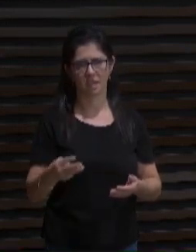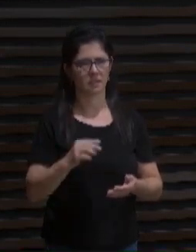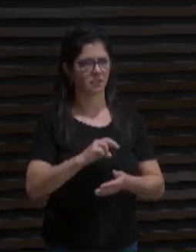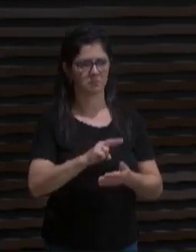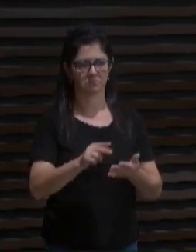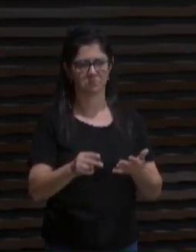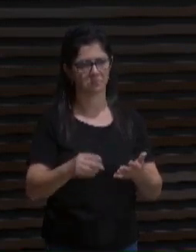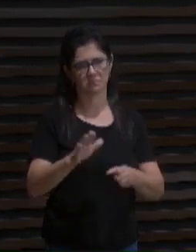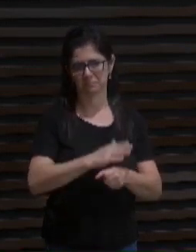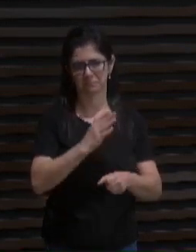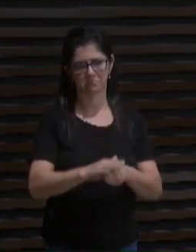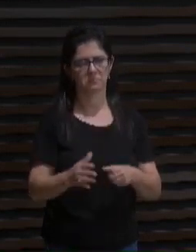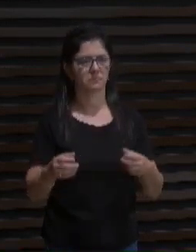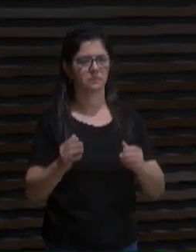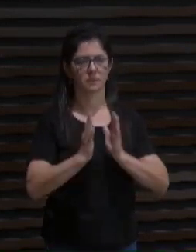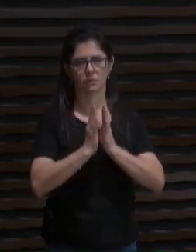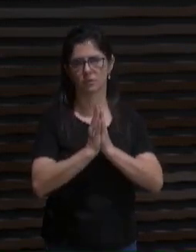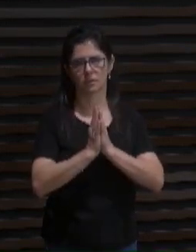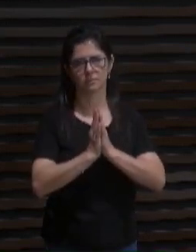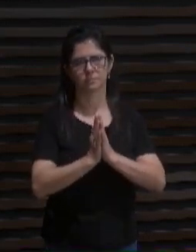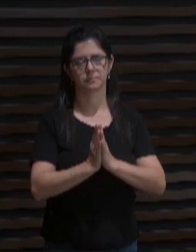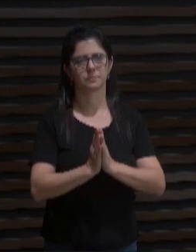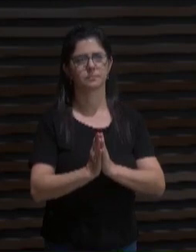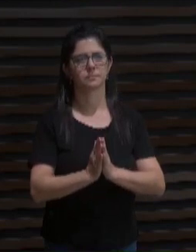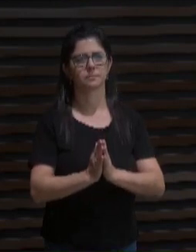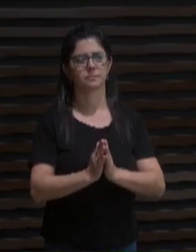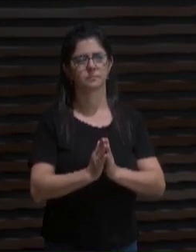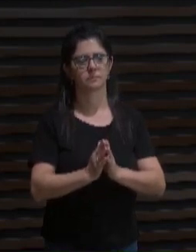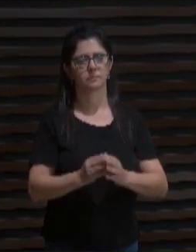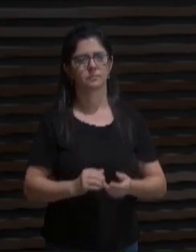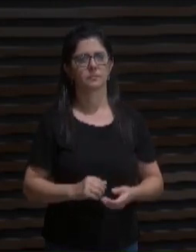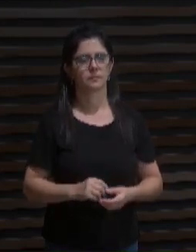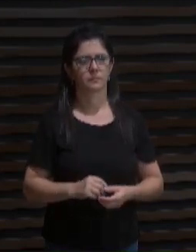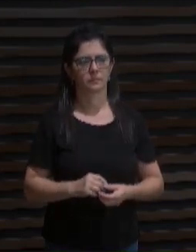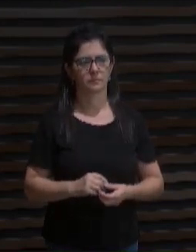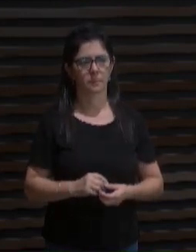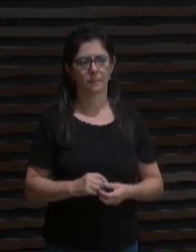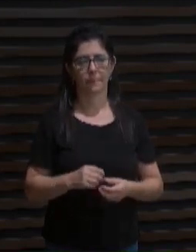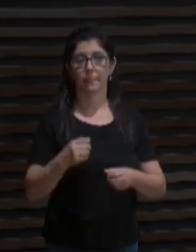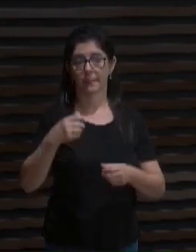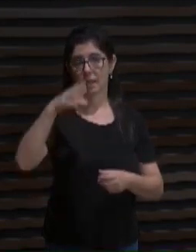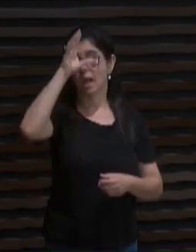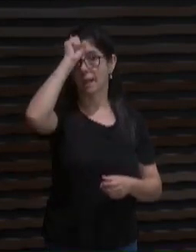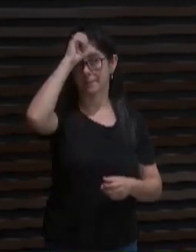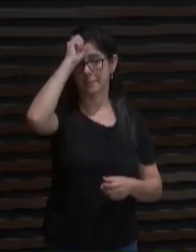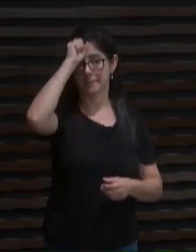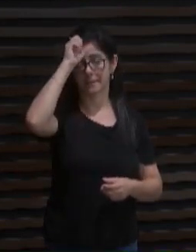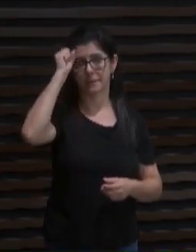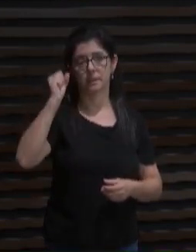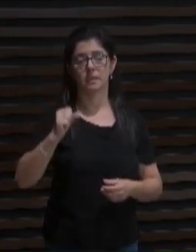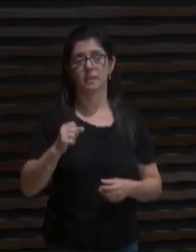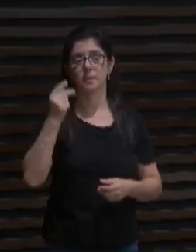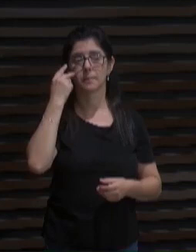Esse tema é vasto e profundo, no entanto, podemos tirar algumas aplicações práticas para o nosso dia